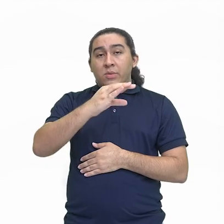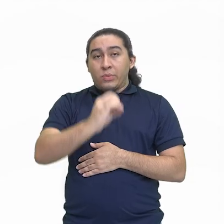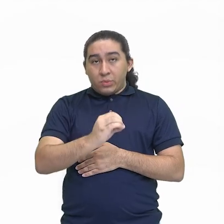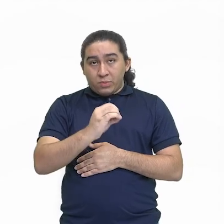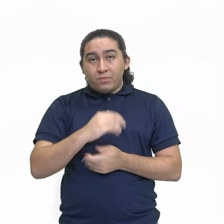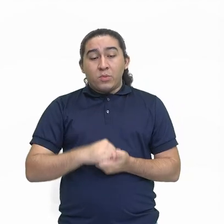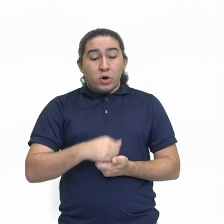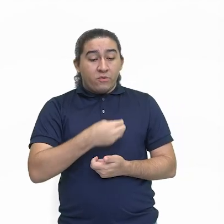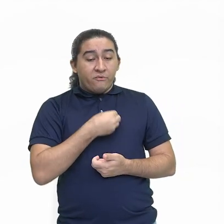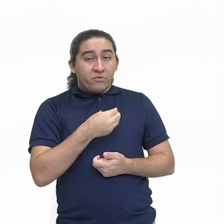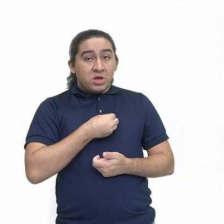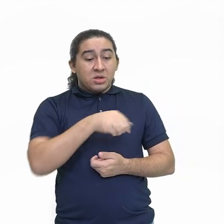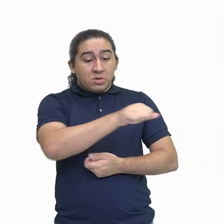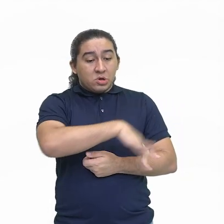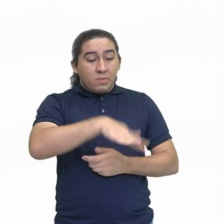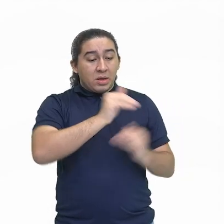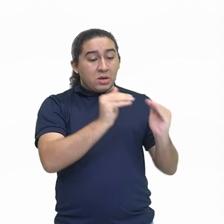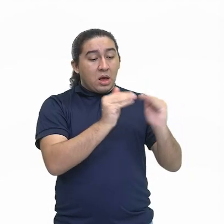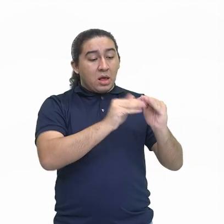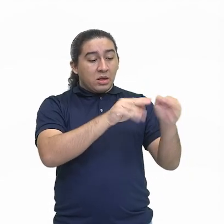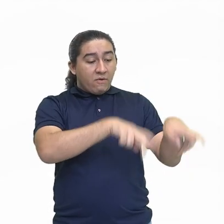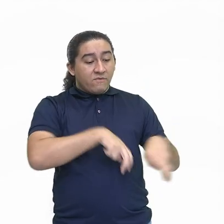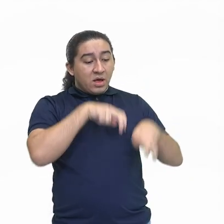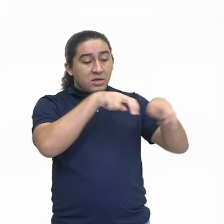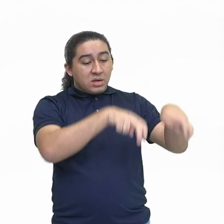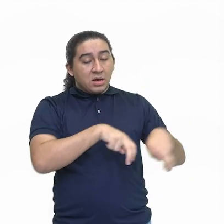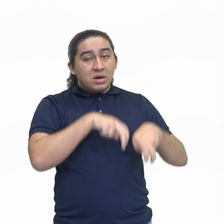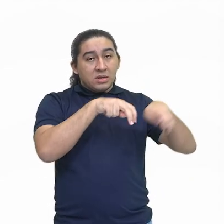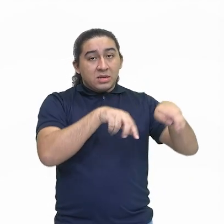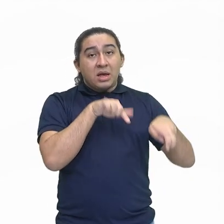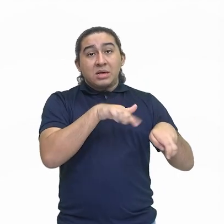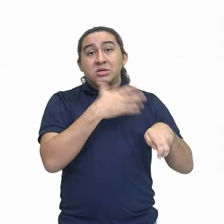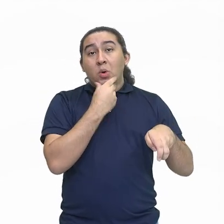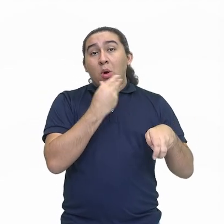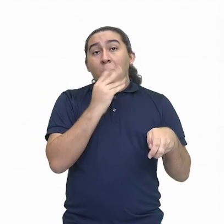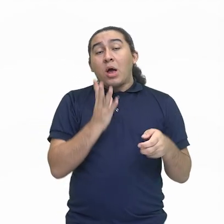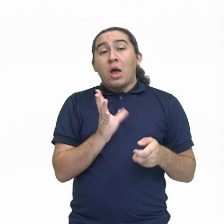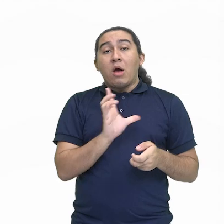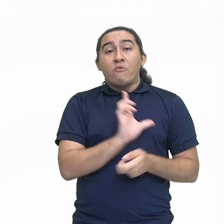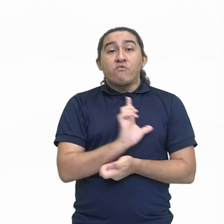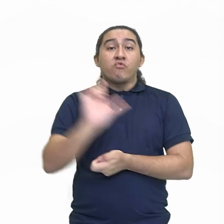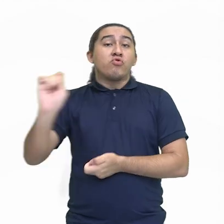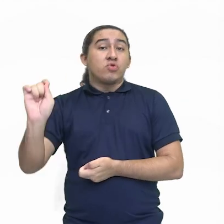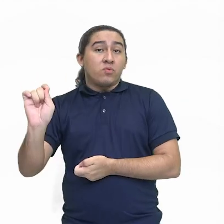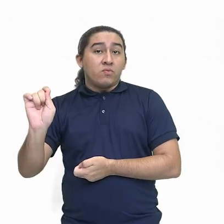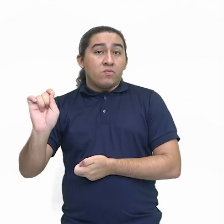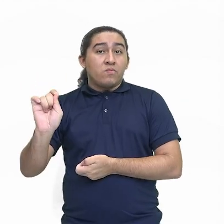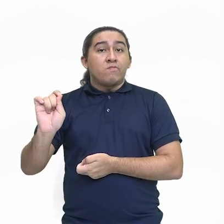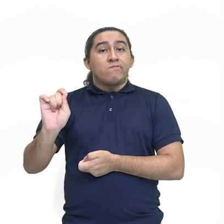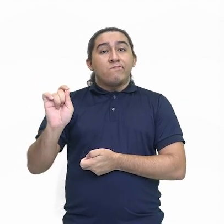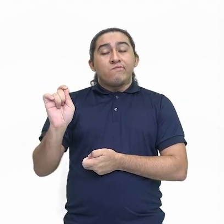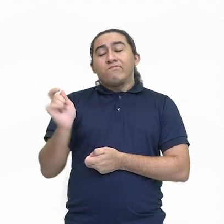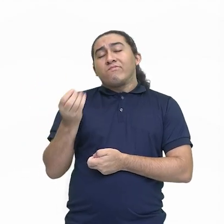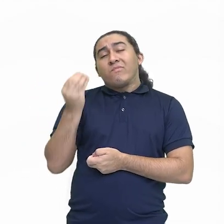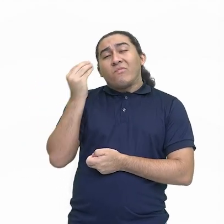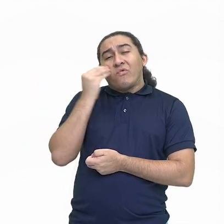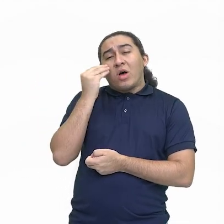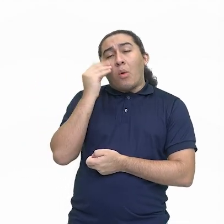fazenda, né? Que descreve, nesse texto, ele descreve um